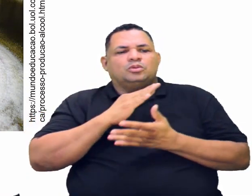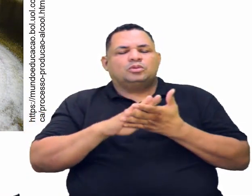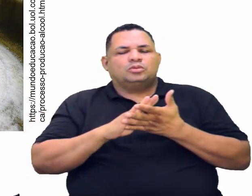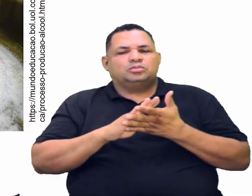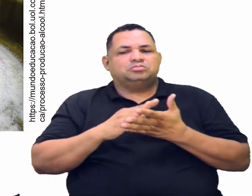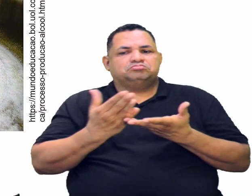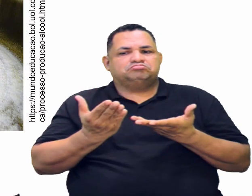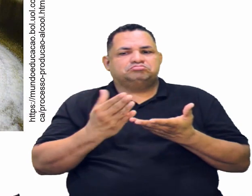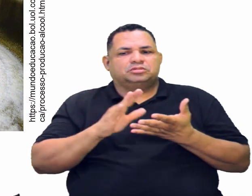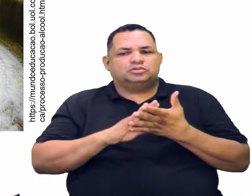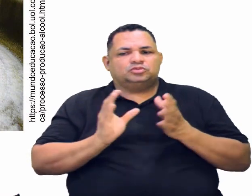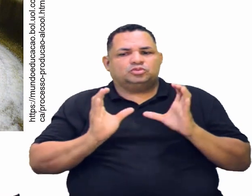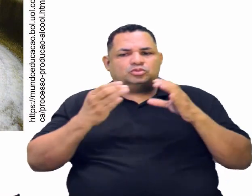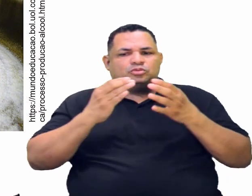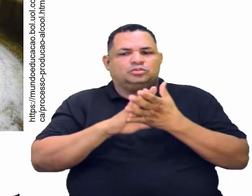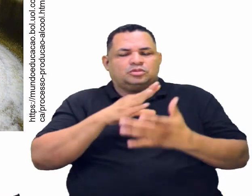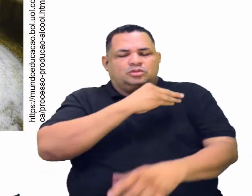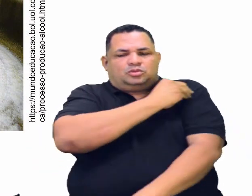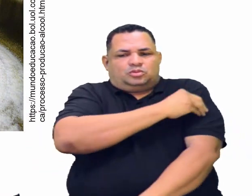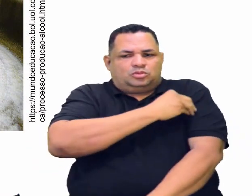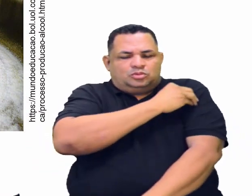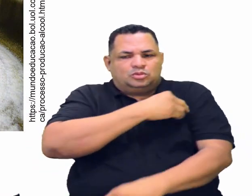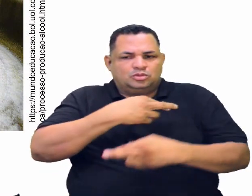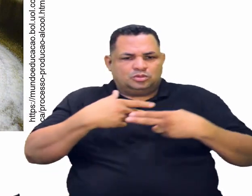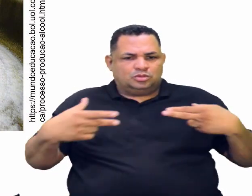entre os álcools. Aqui a gente tem